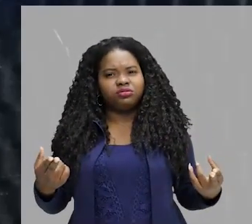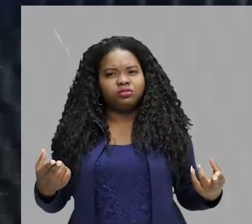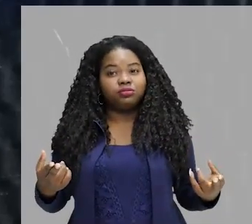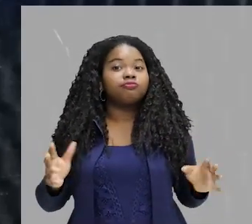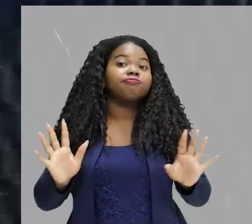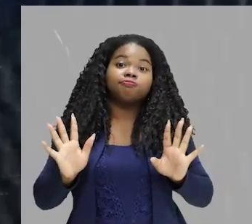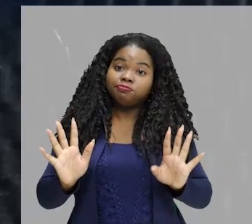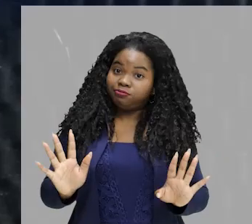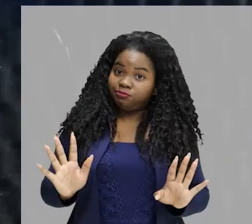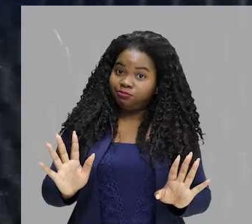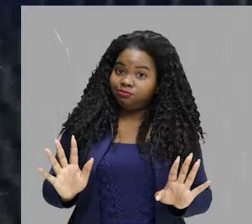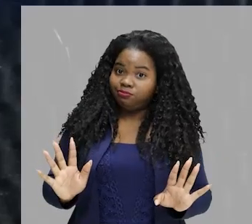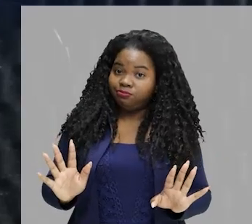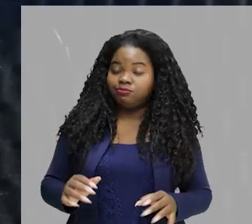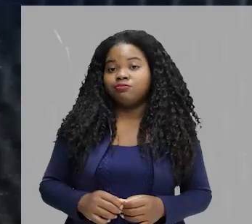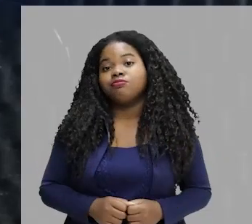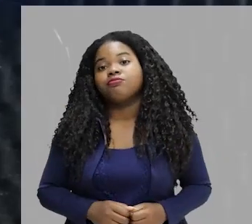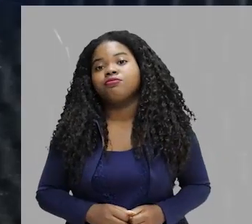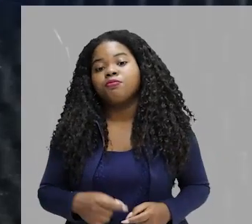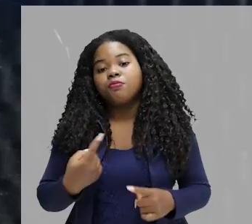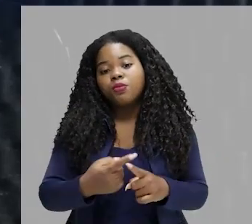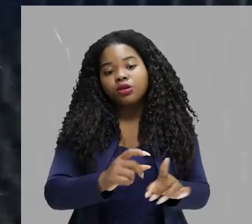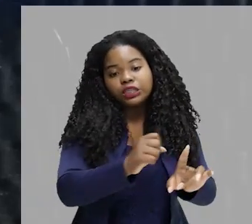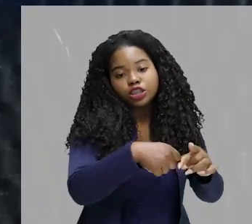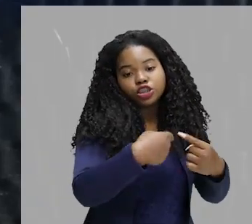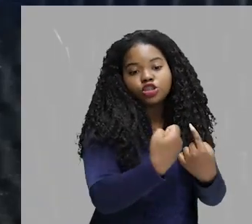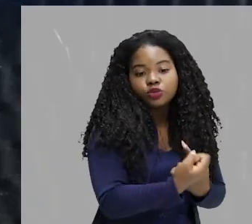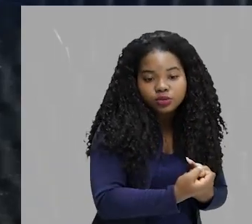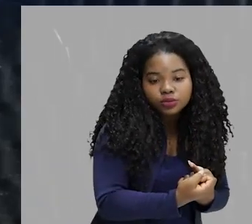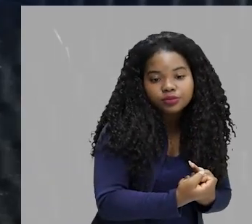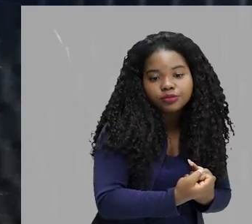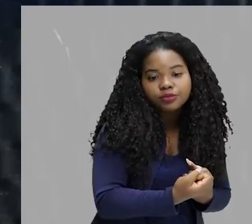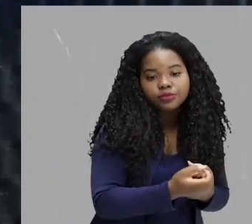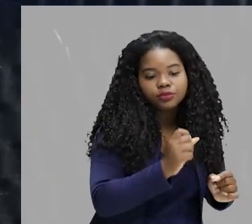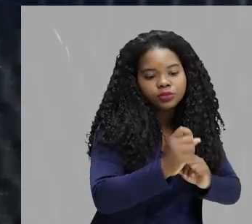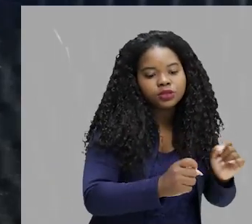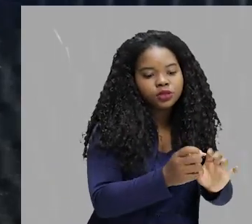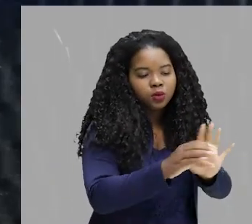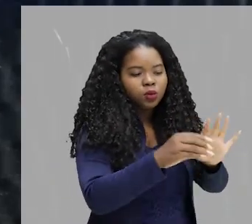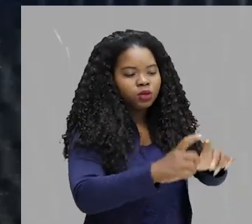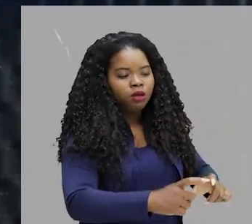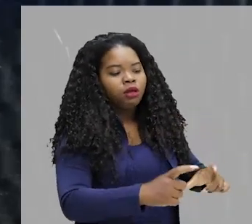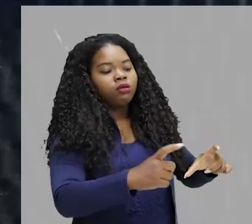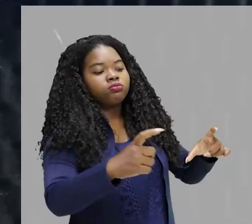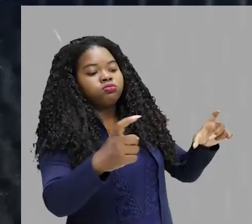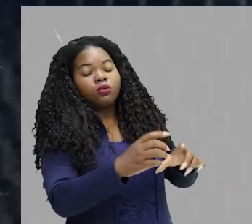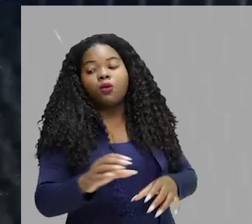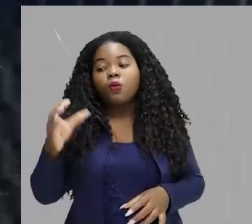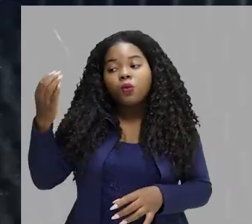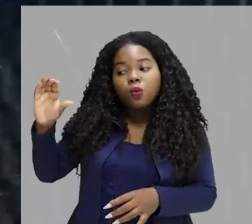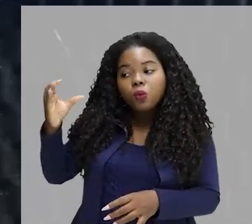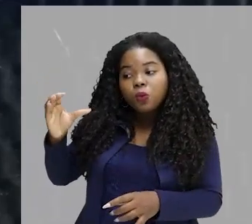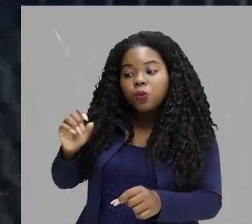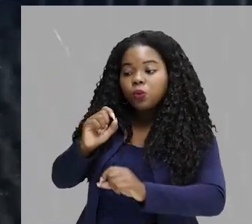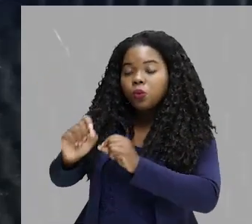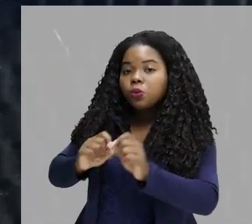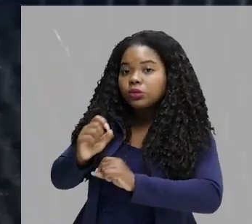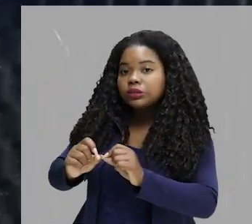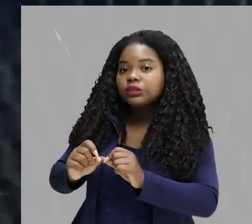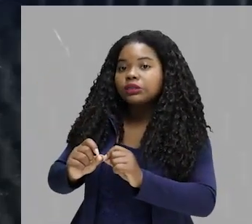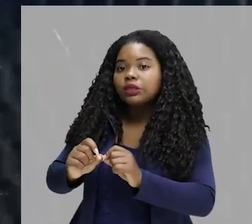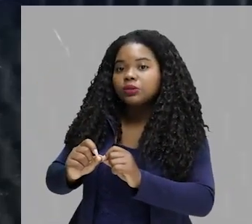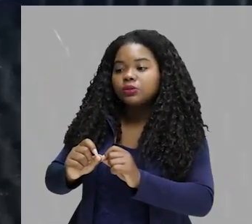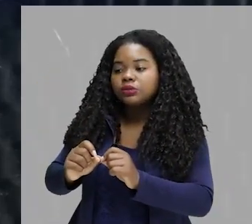Não necessariamente. Porque sociedade tem uma dimensão mais ampla. O conjunto cultura está inserido no